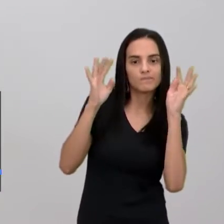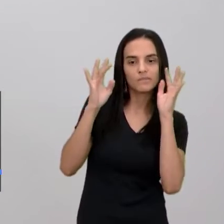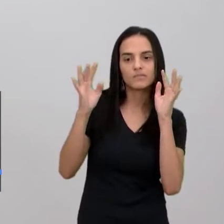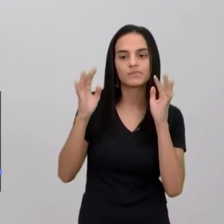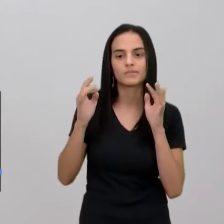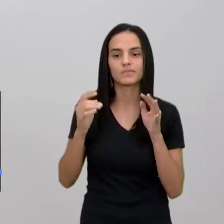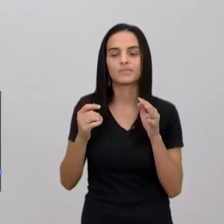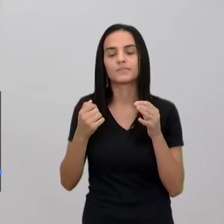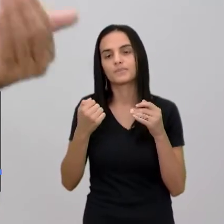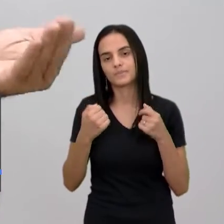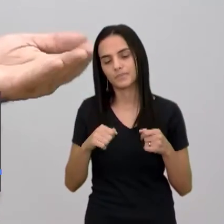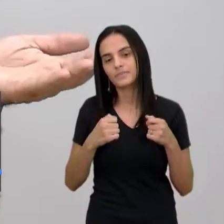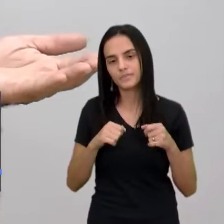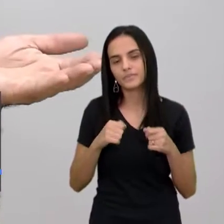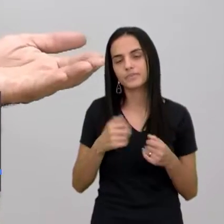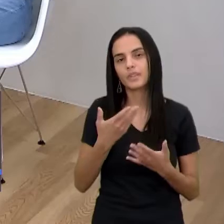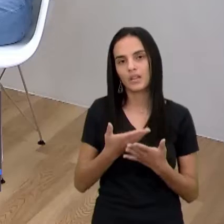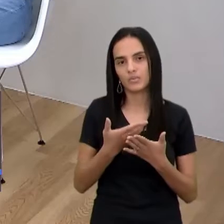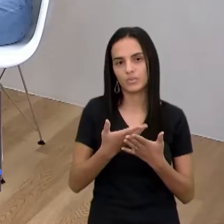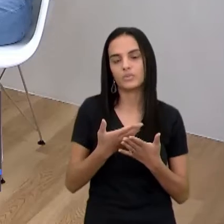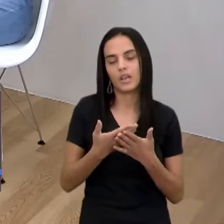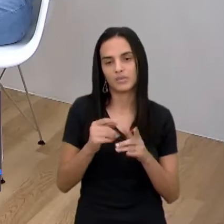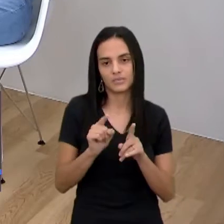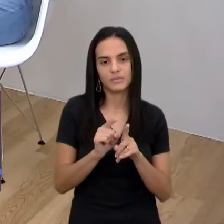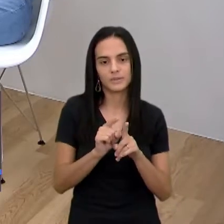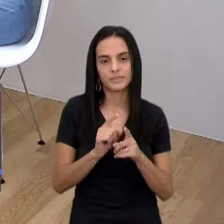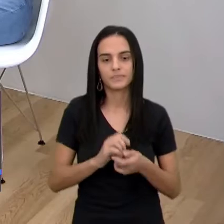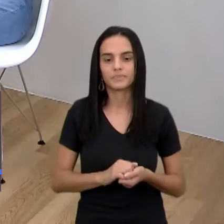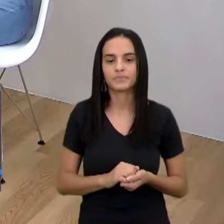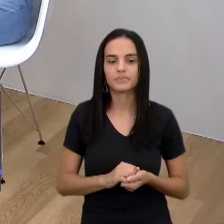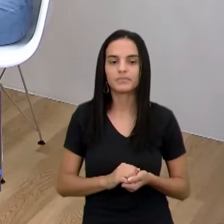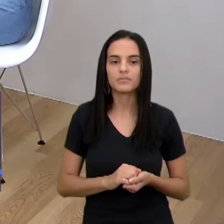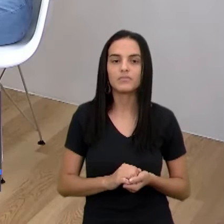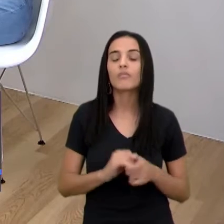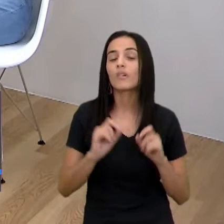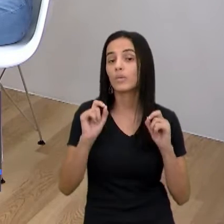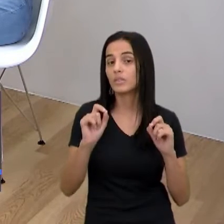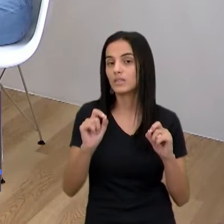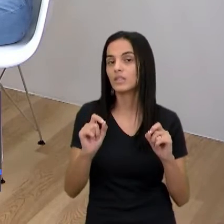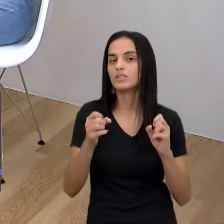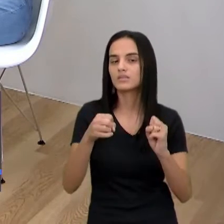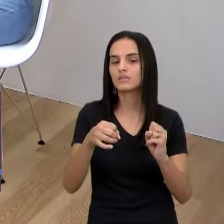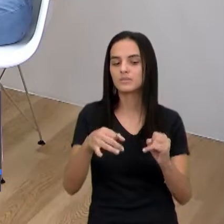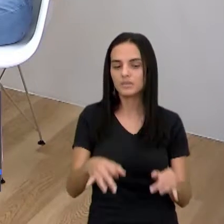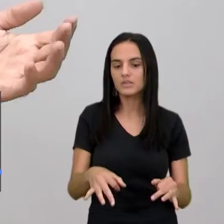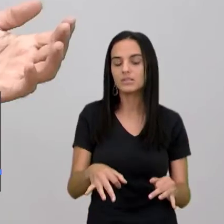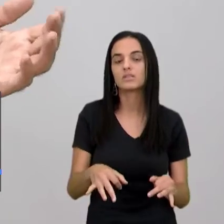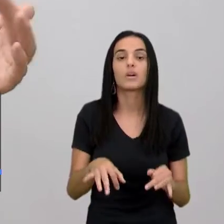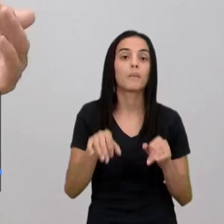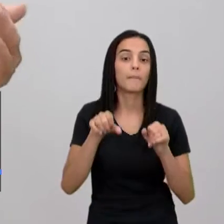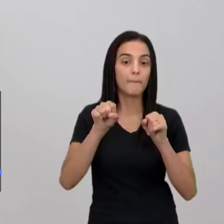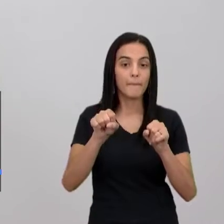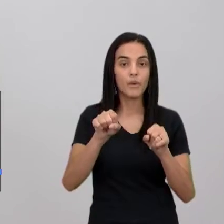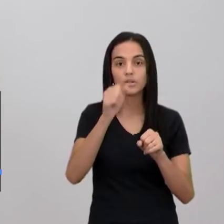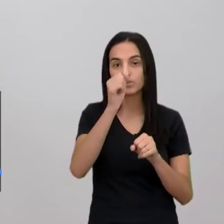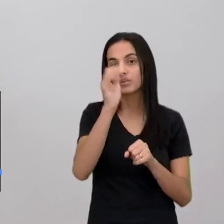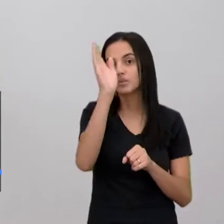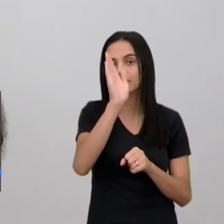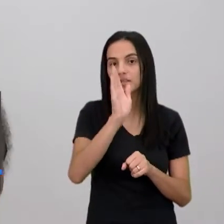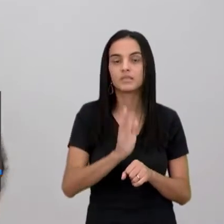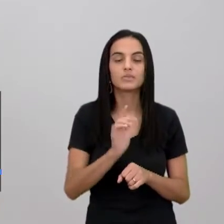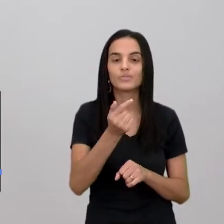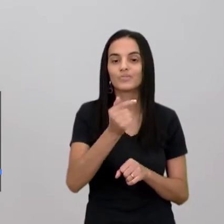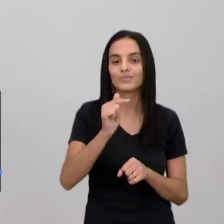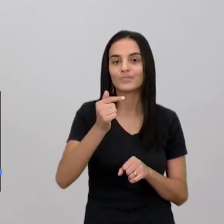é algo que deve ser estudado também. Né? O que demonstra que, muito provavelmente, o Brasil não está